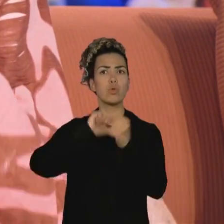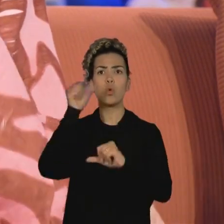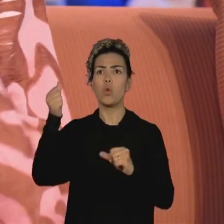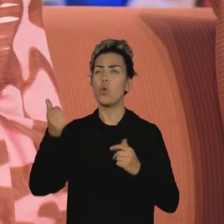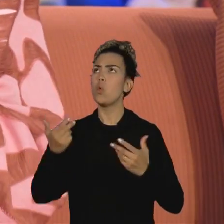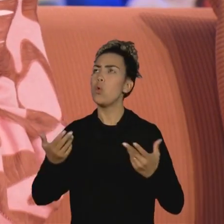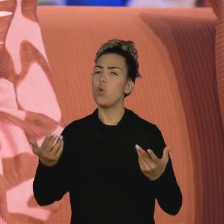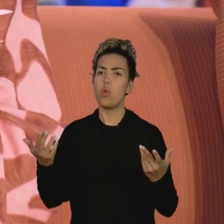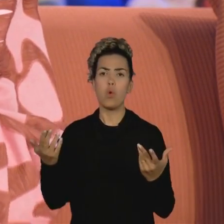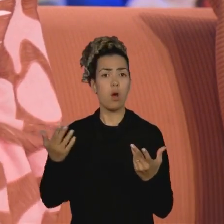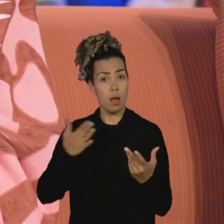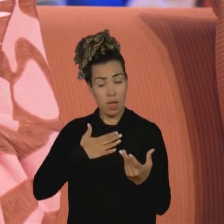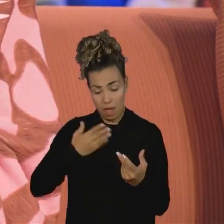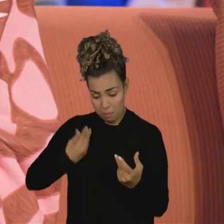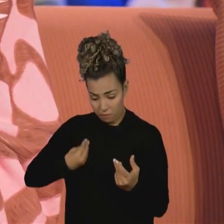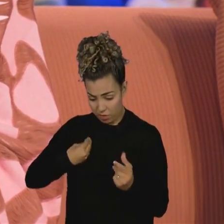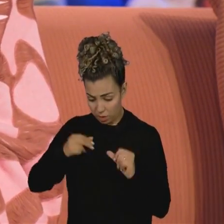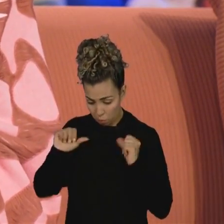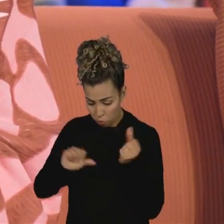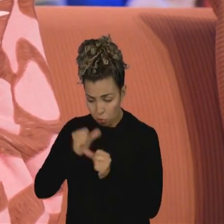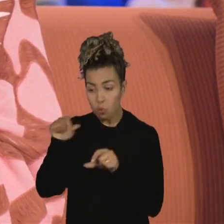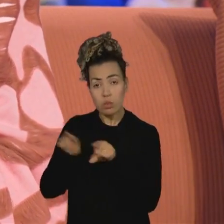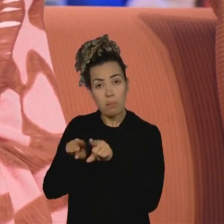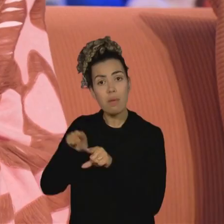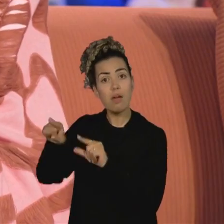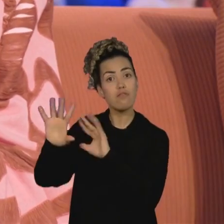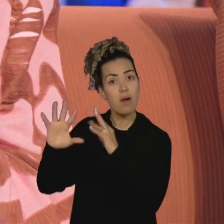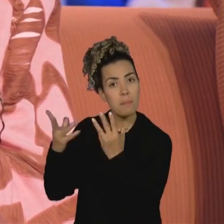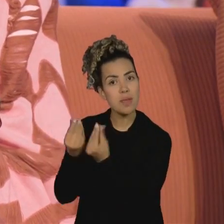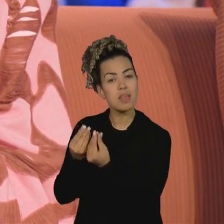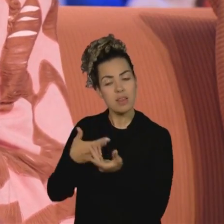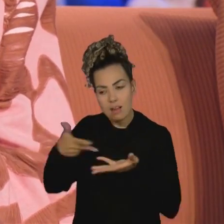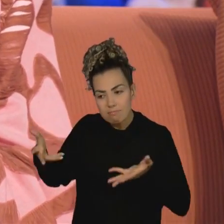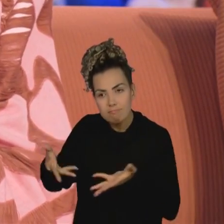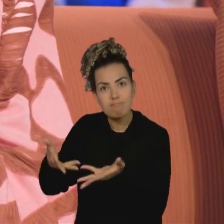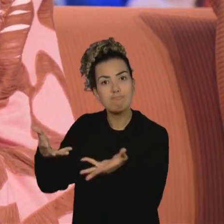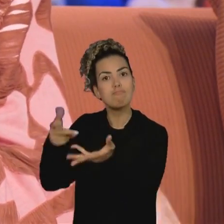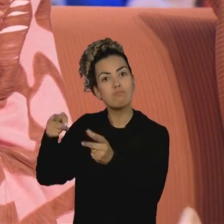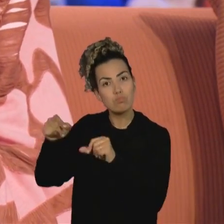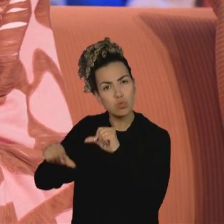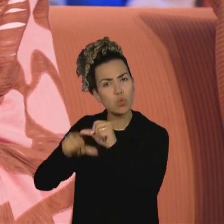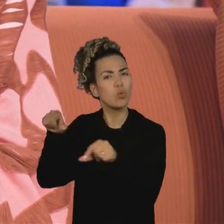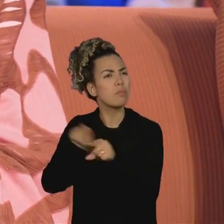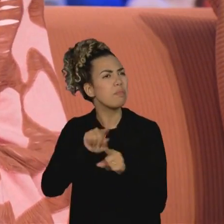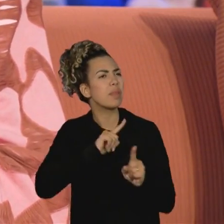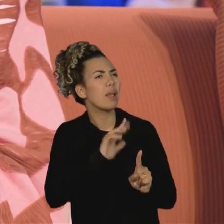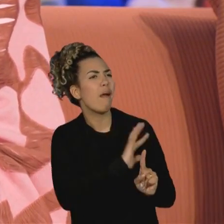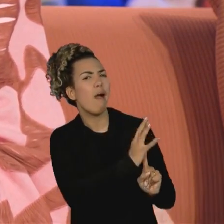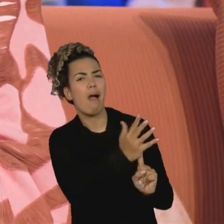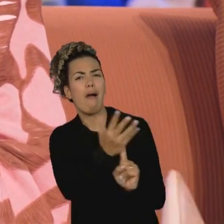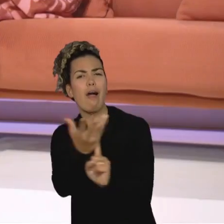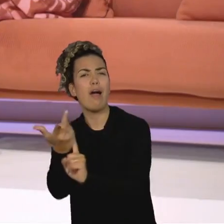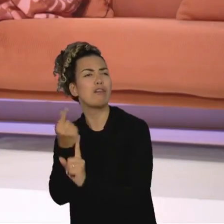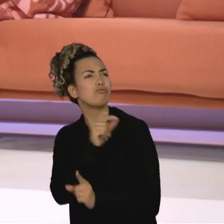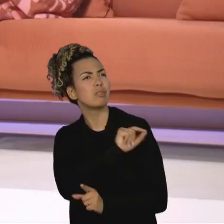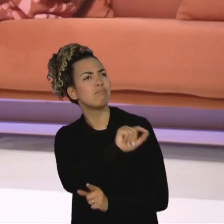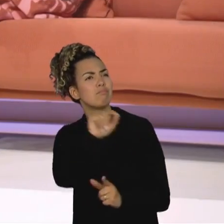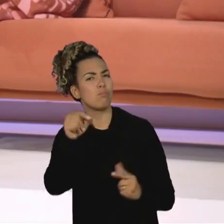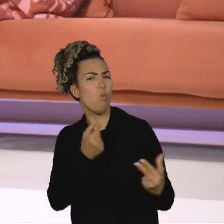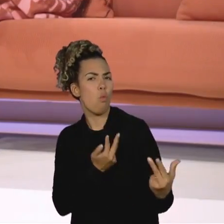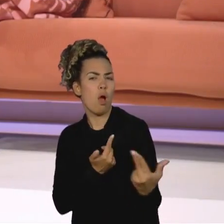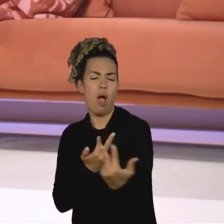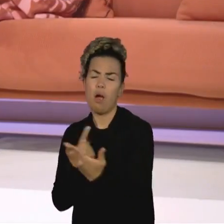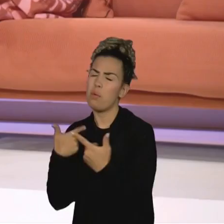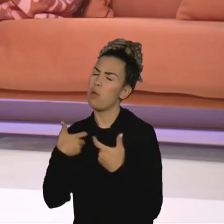não só pude mudar a minha vida, como da minha família também. E assim, diversos outros artistas também passaram por isso. Então, eu tenho muito